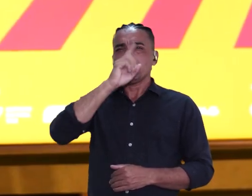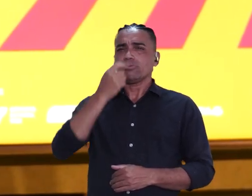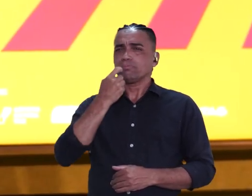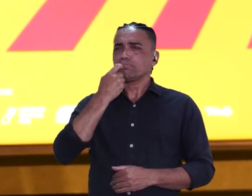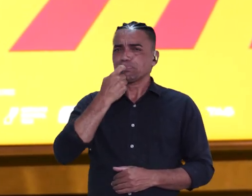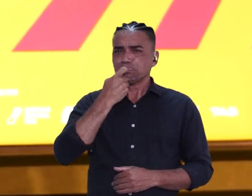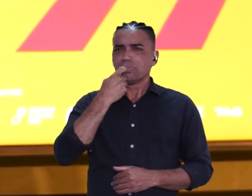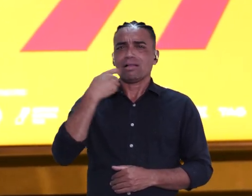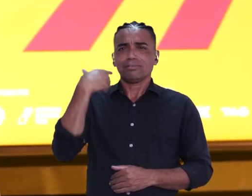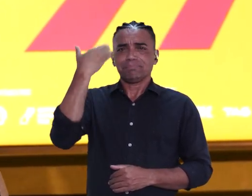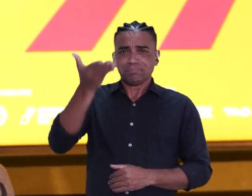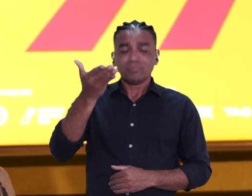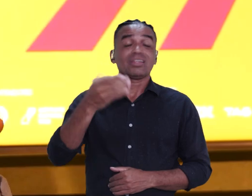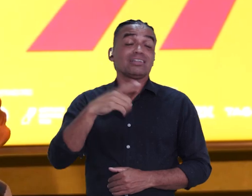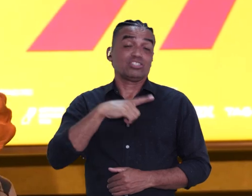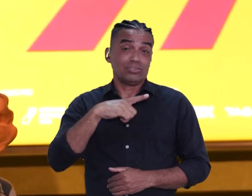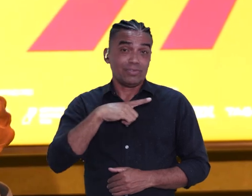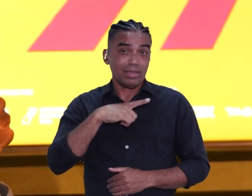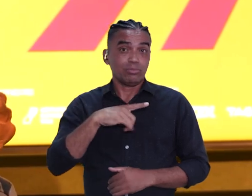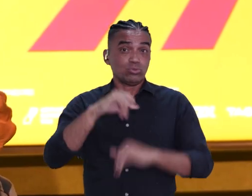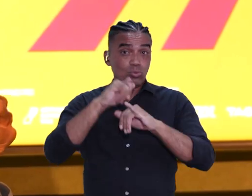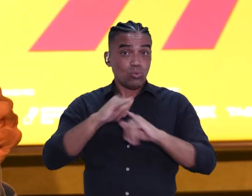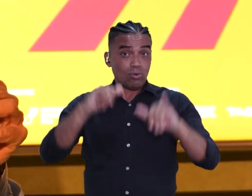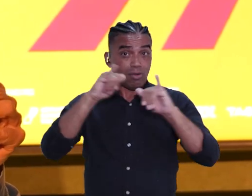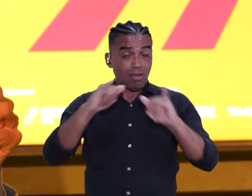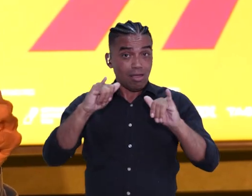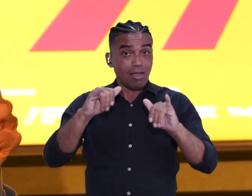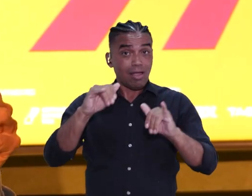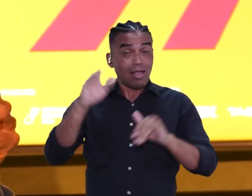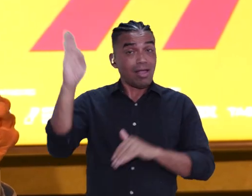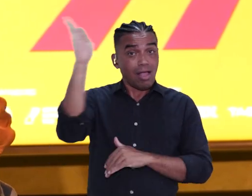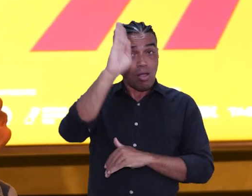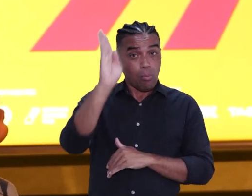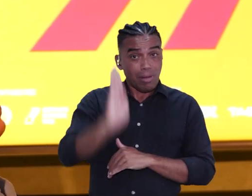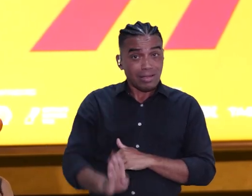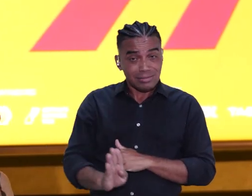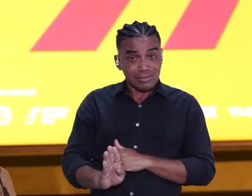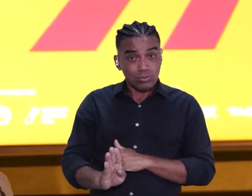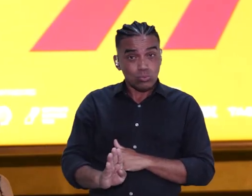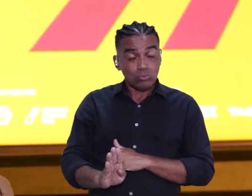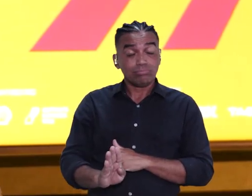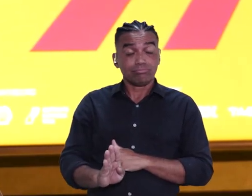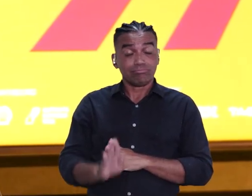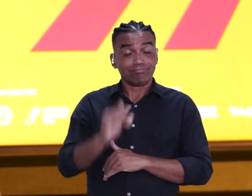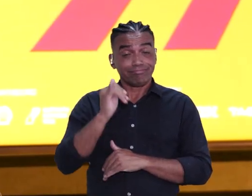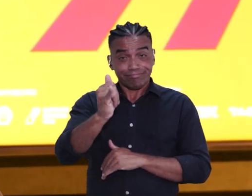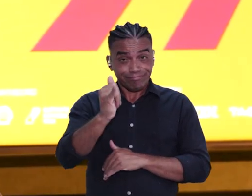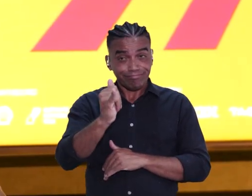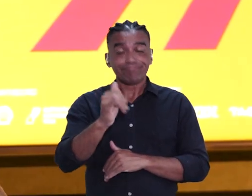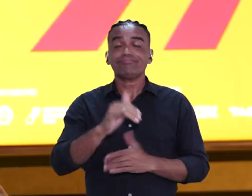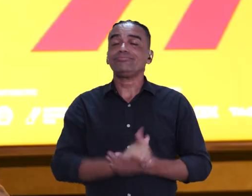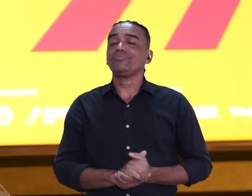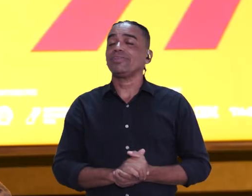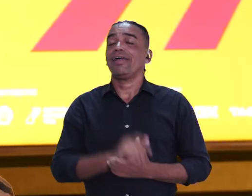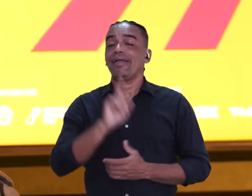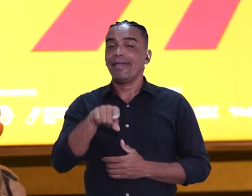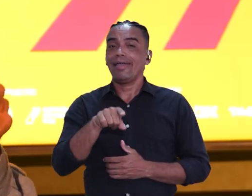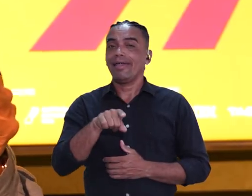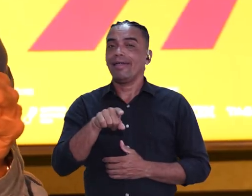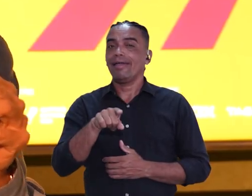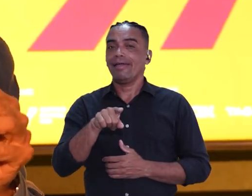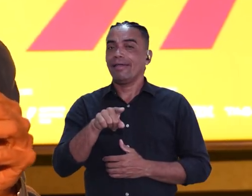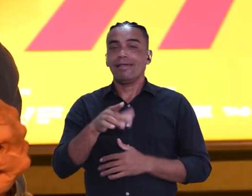nós tivemos um recado dado ao Brasil, né, que era justamente esse: